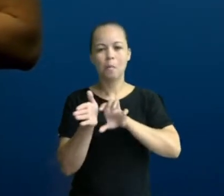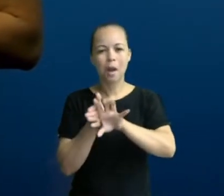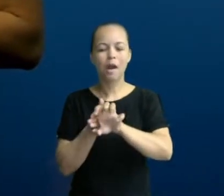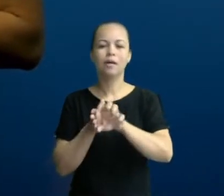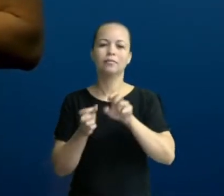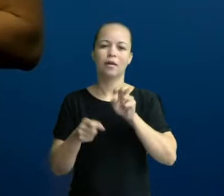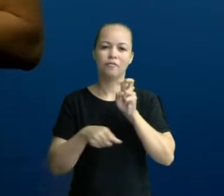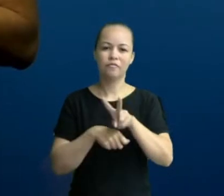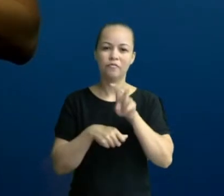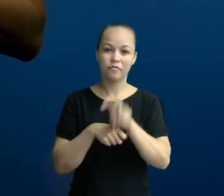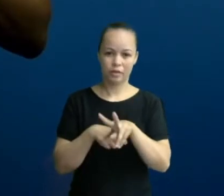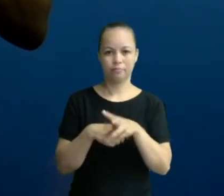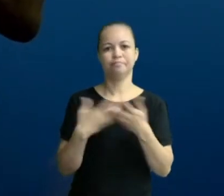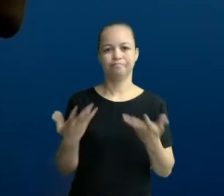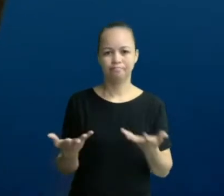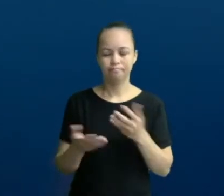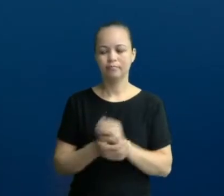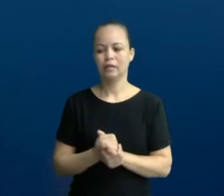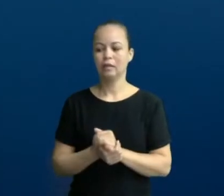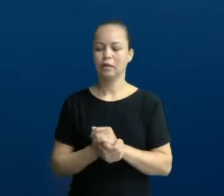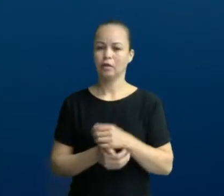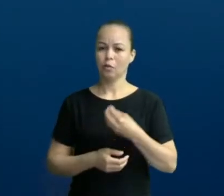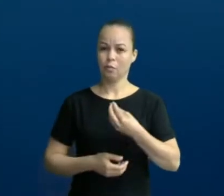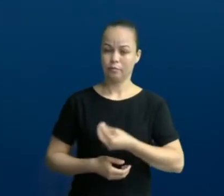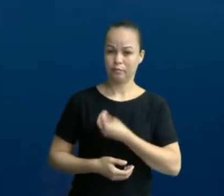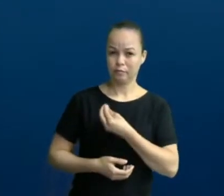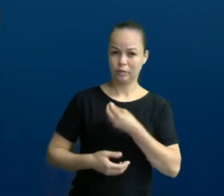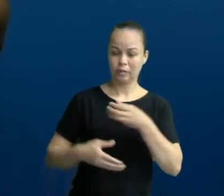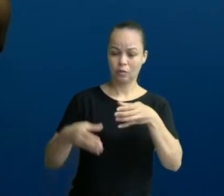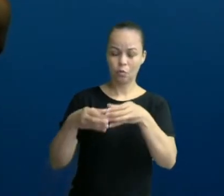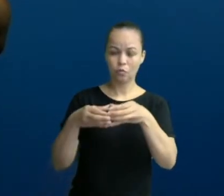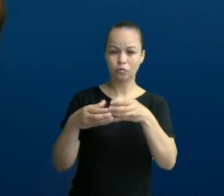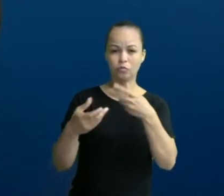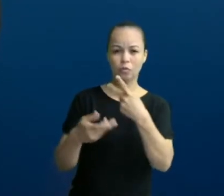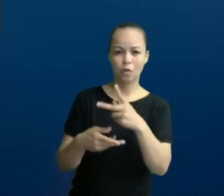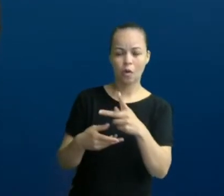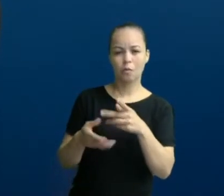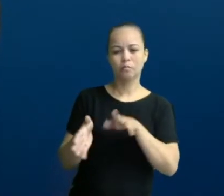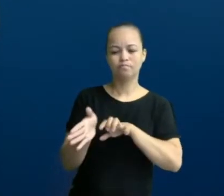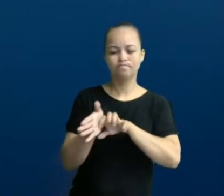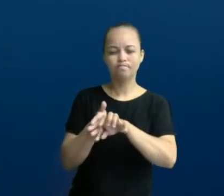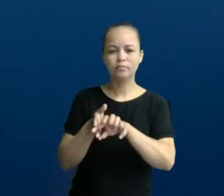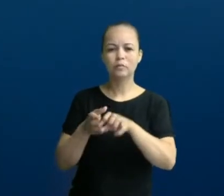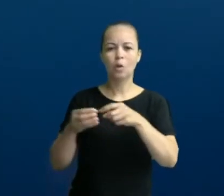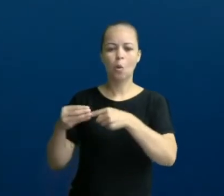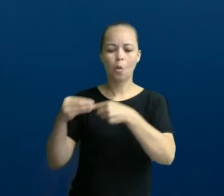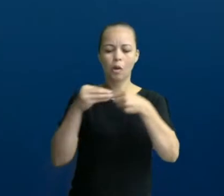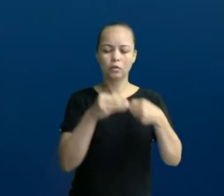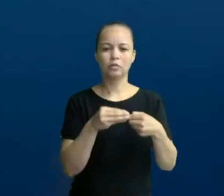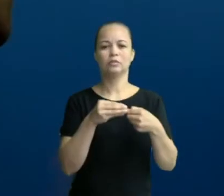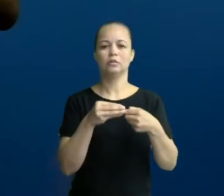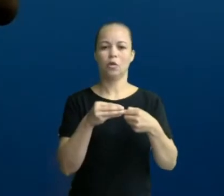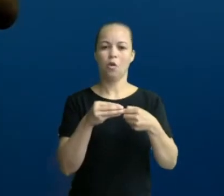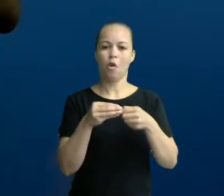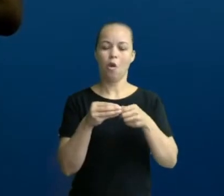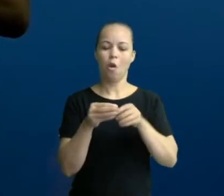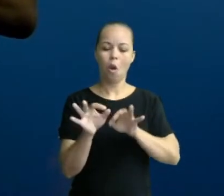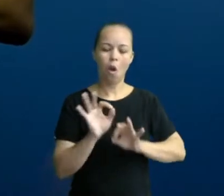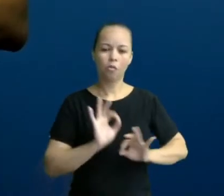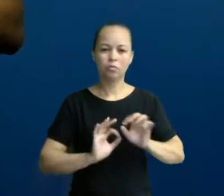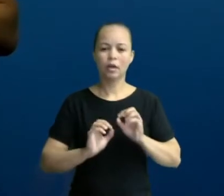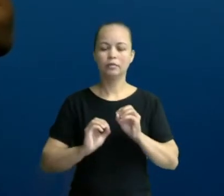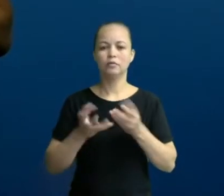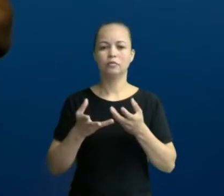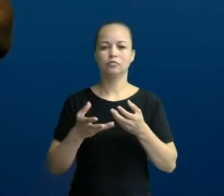a vida, porque os protozoários vão ter uma relação importantíssima para um bom funcionamento de organismos vivos. E a gente vai